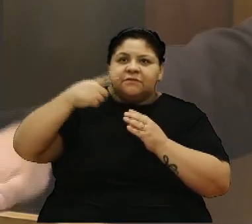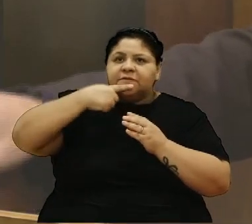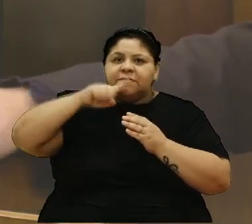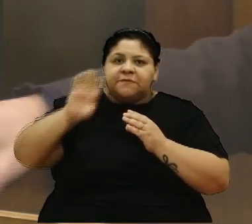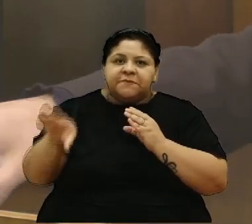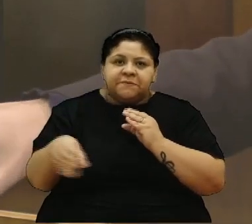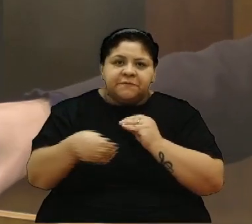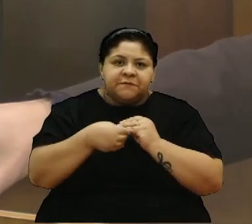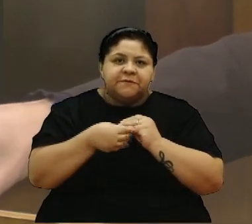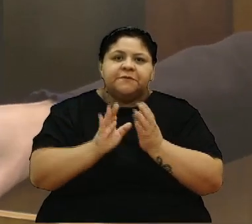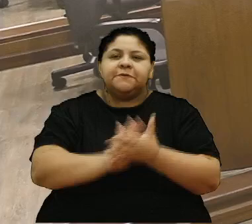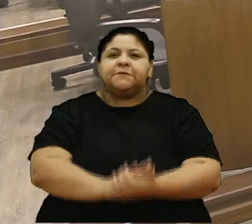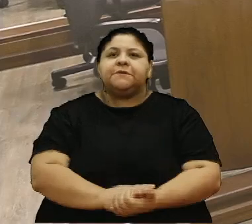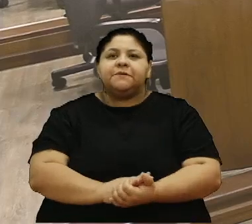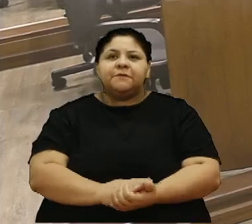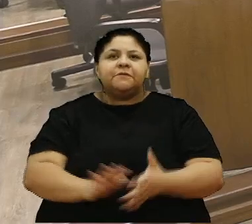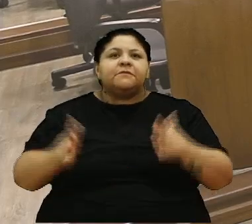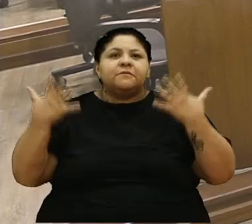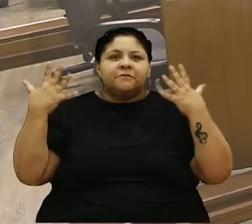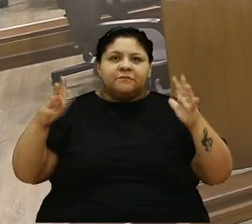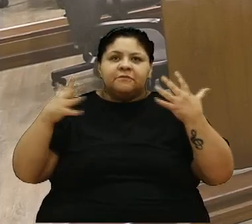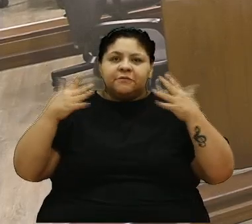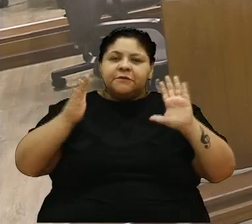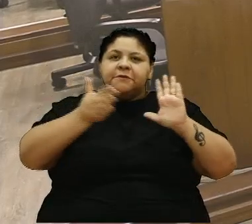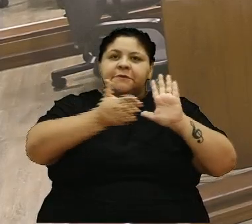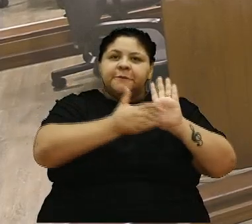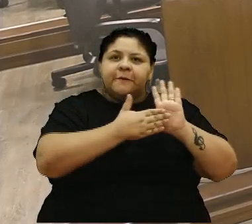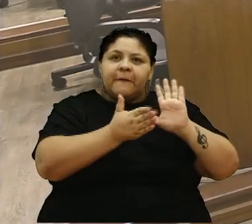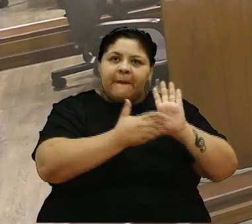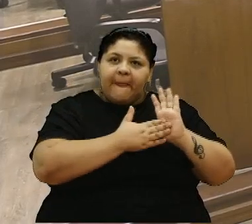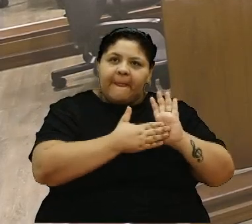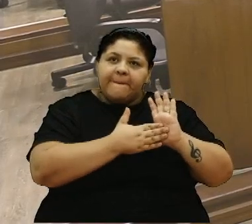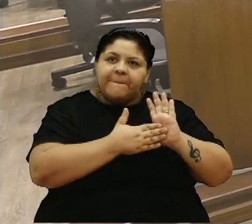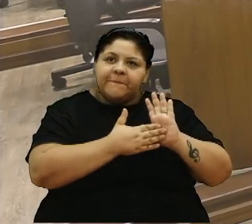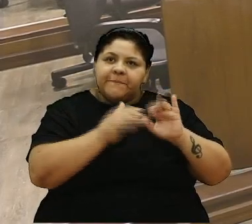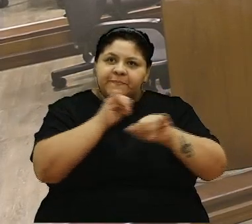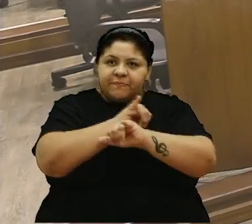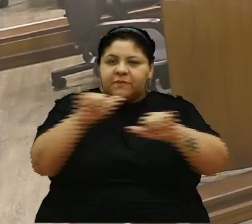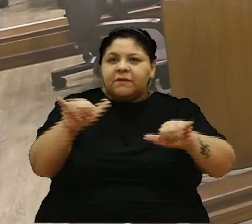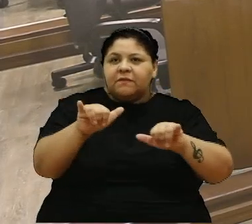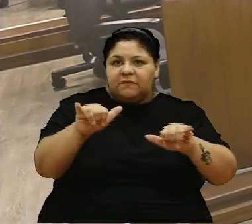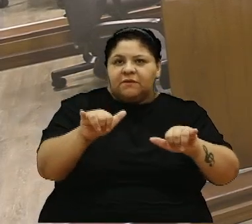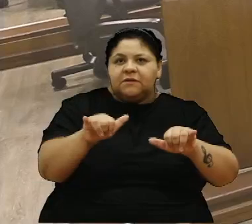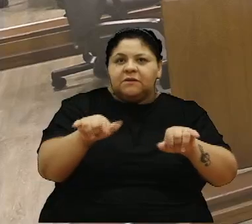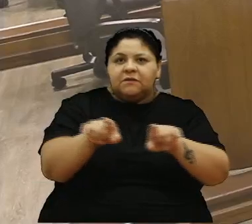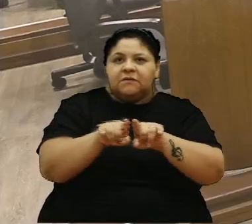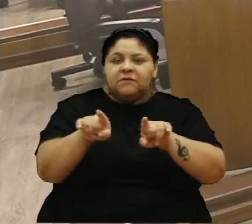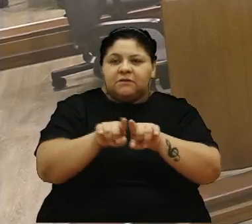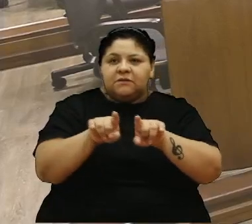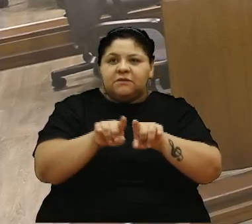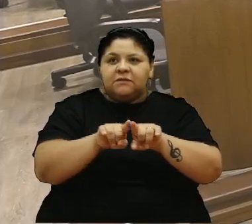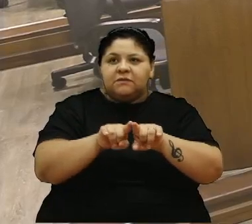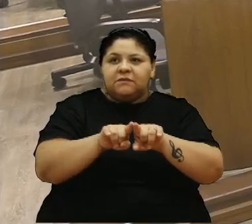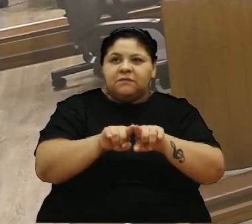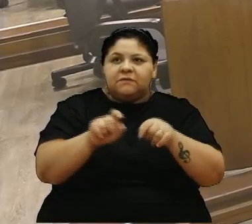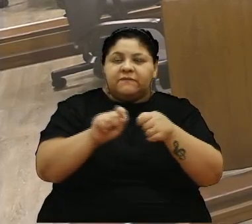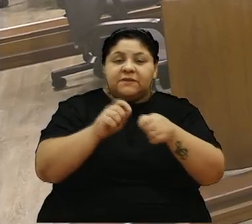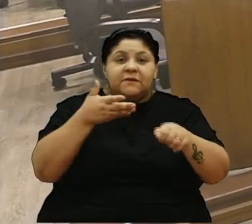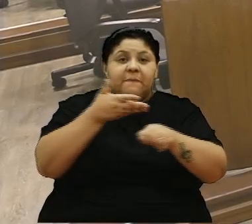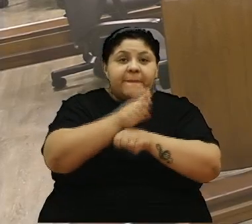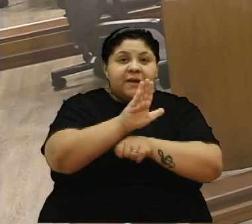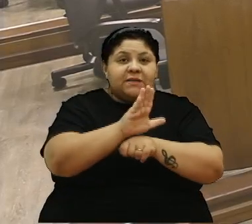sua parte. Colega Juliano Valim, parabéns pela propositura, pelo anúncio, melhor dizendo, e também por integrar a propositura dessa frente